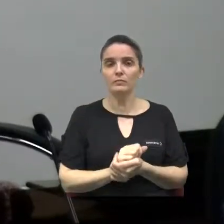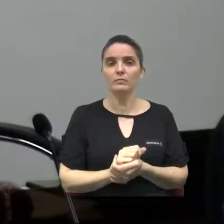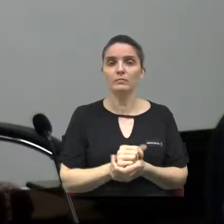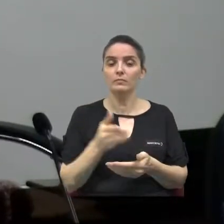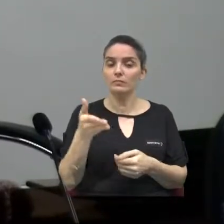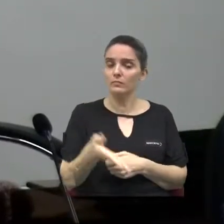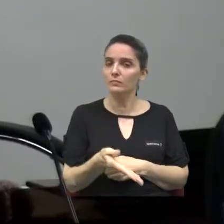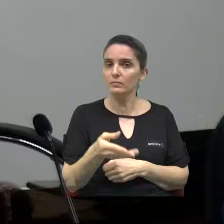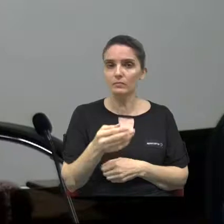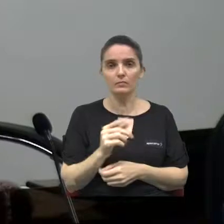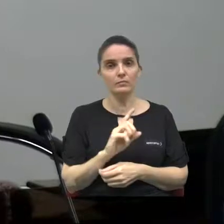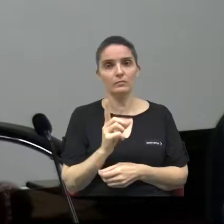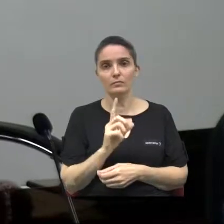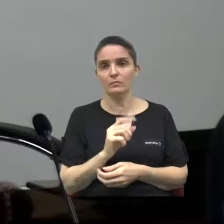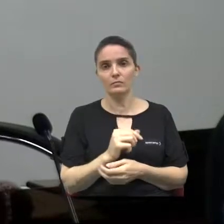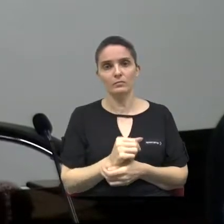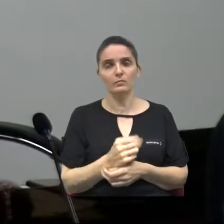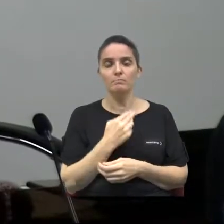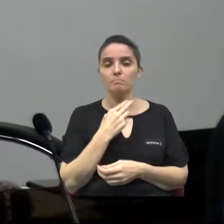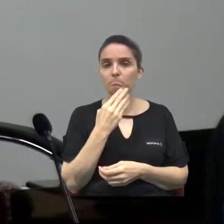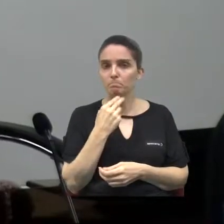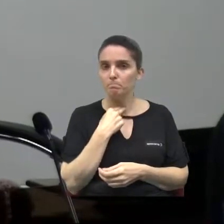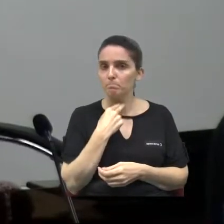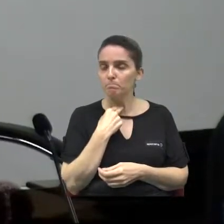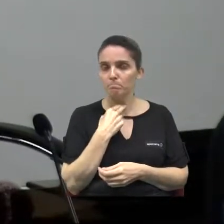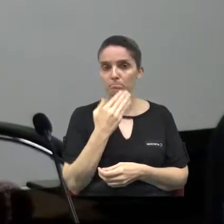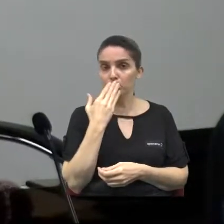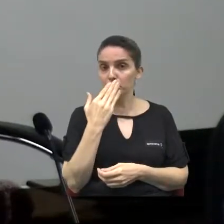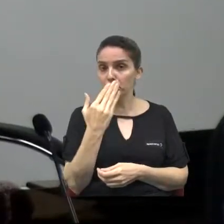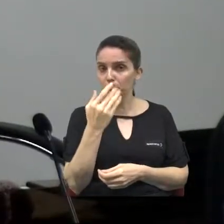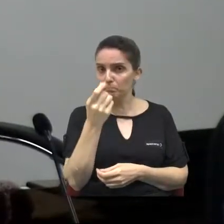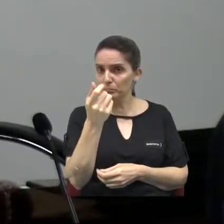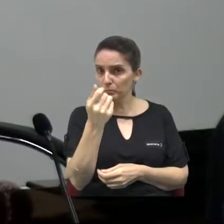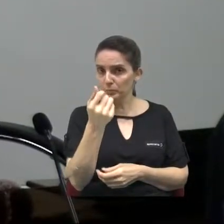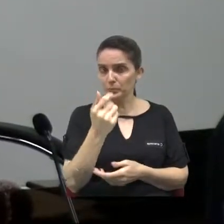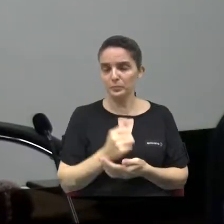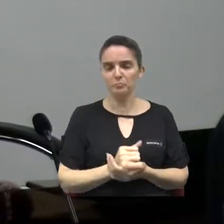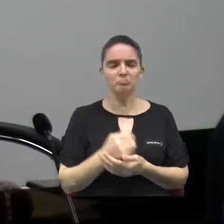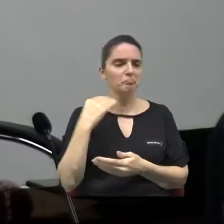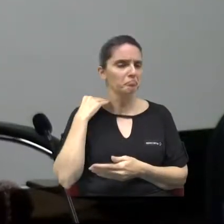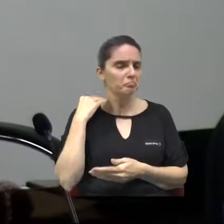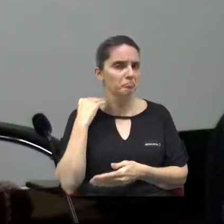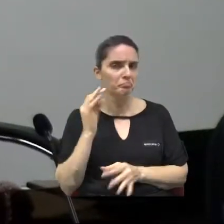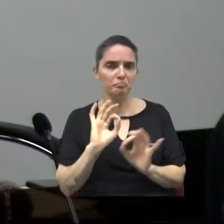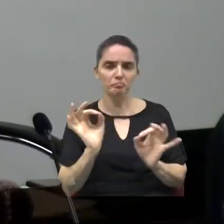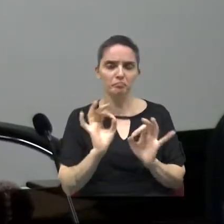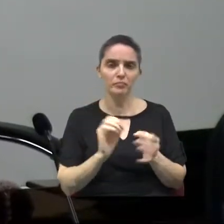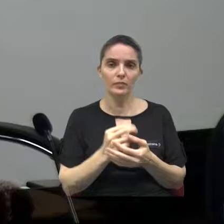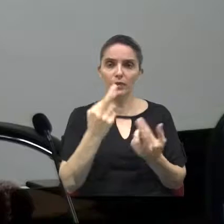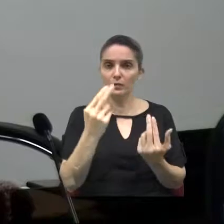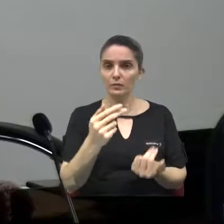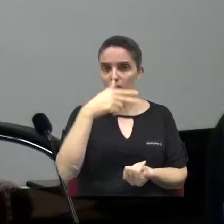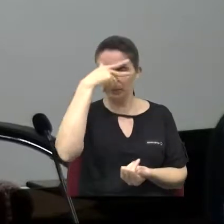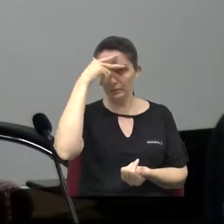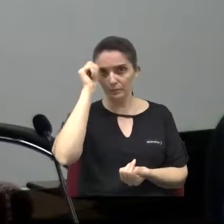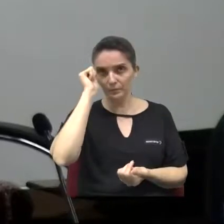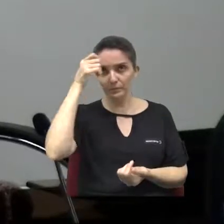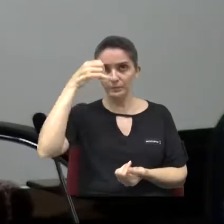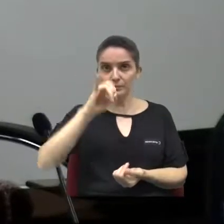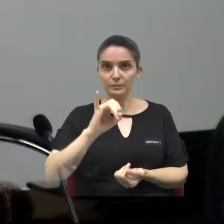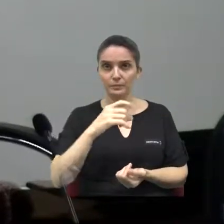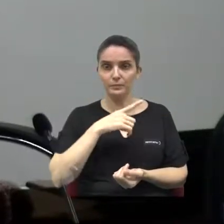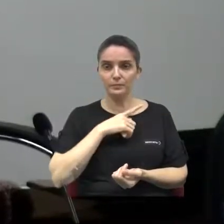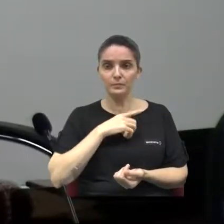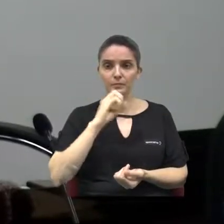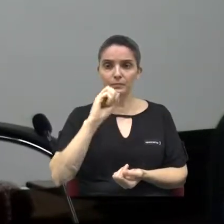hora de fazermos dívida. O momento não é esse. Outra coisa é a situação da prefeitura, se ela tem ou não